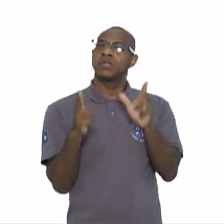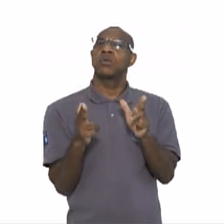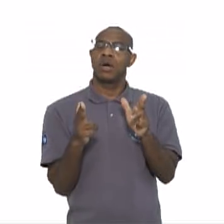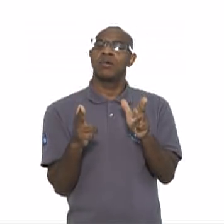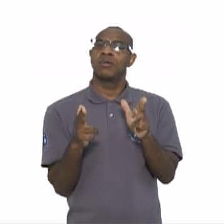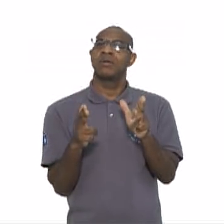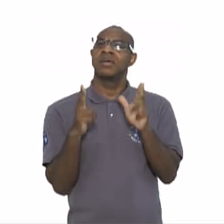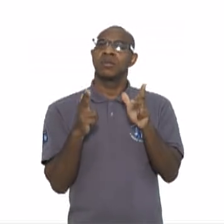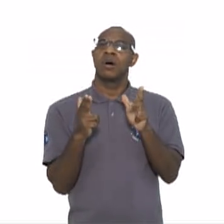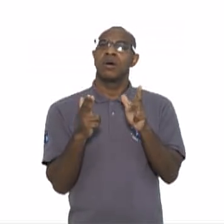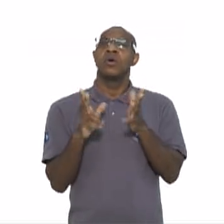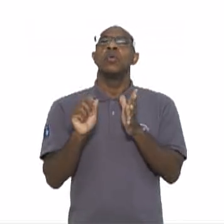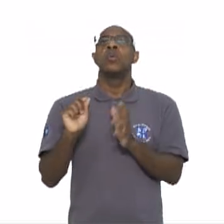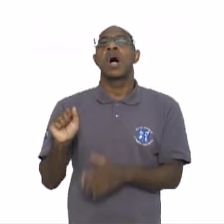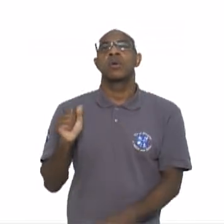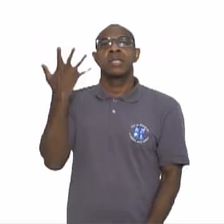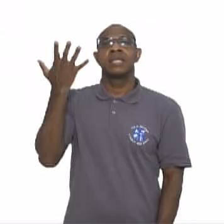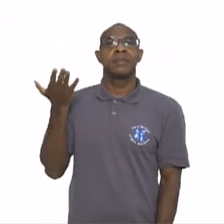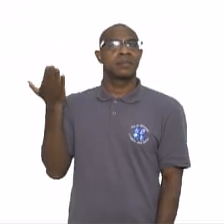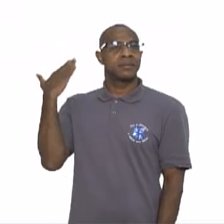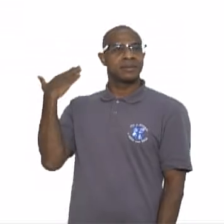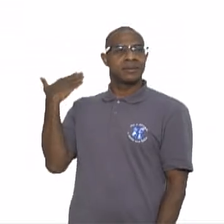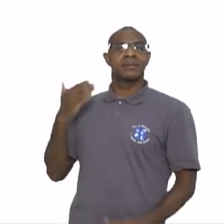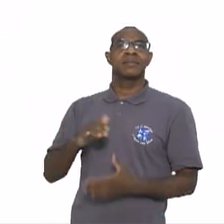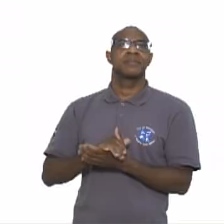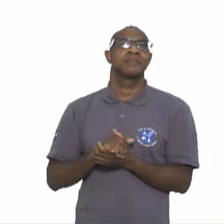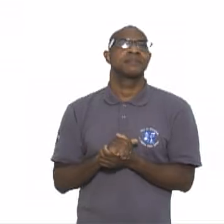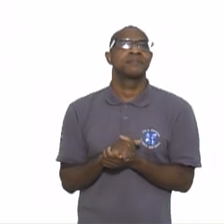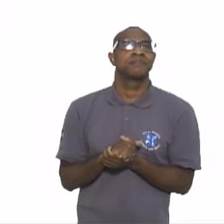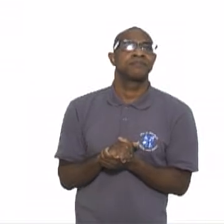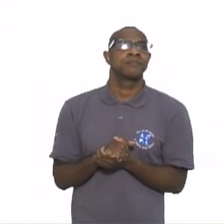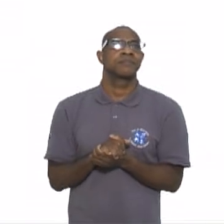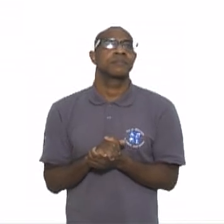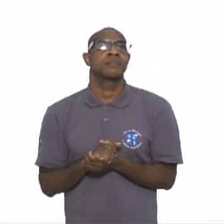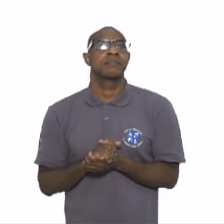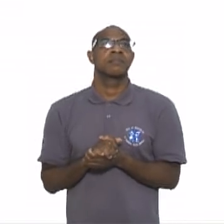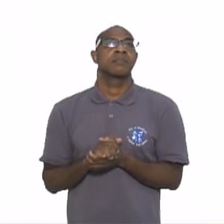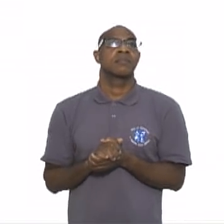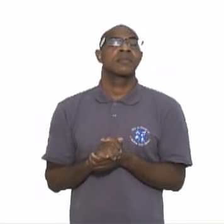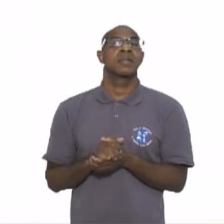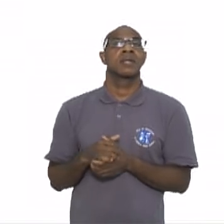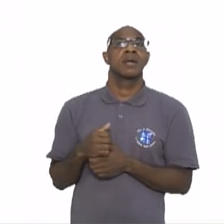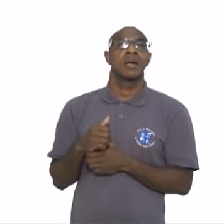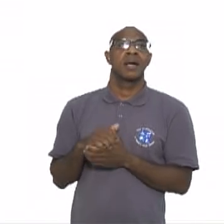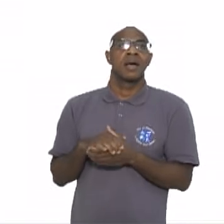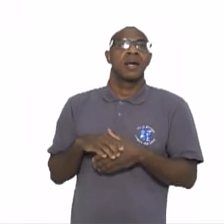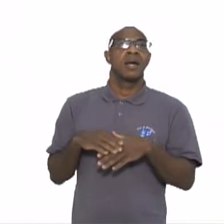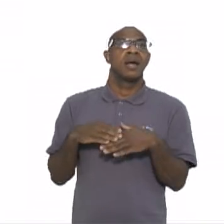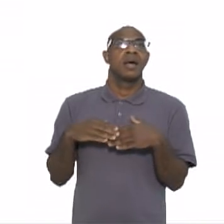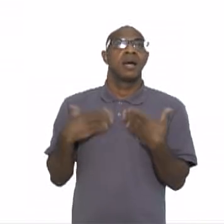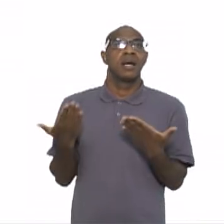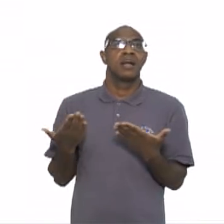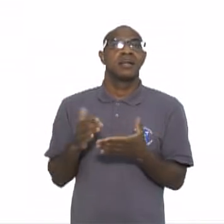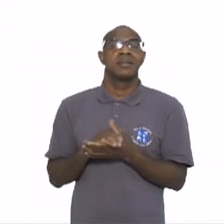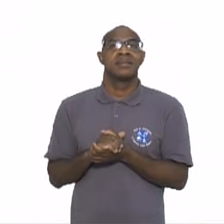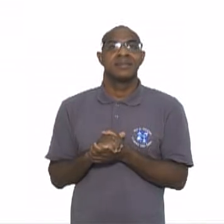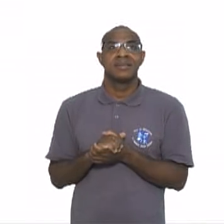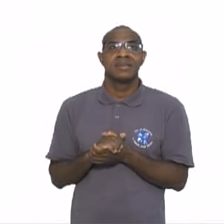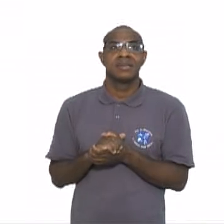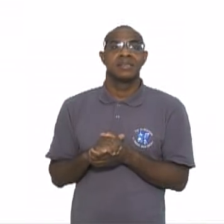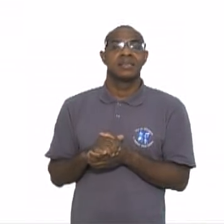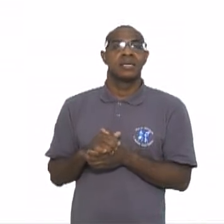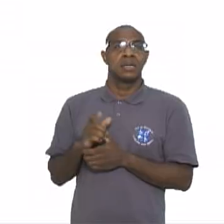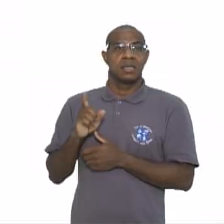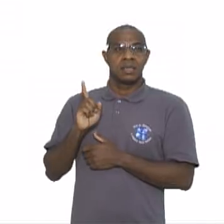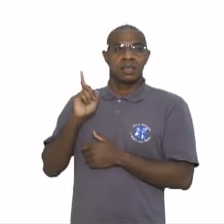de Carlos Martel contra os muçulmanos. A dinastia Merovingia. Com a célebre vitória de Carlos Martel